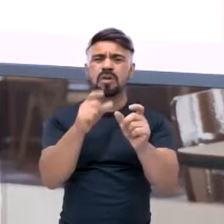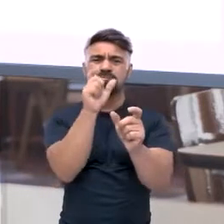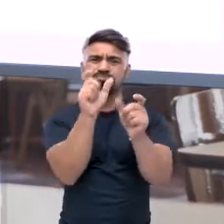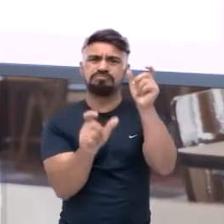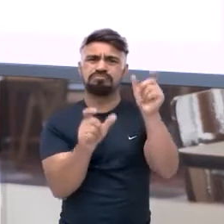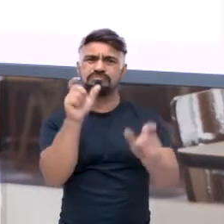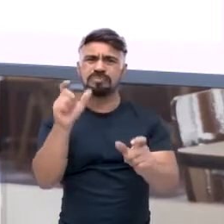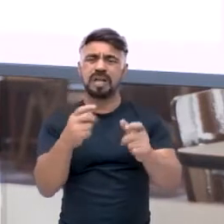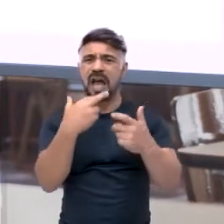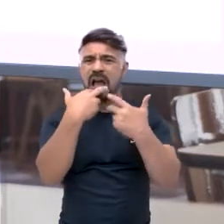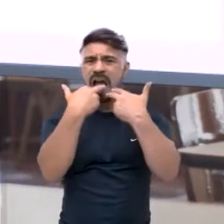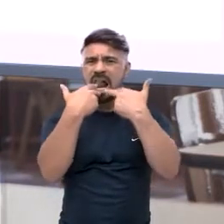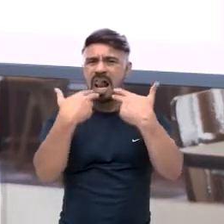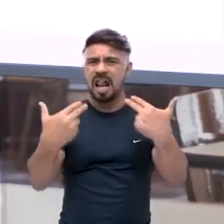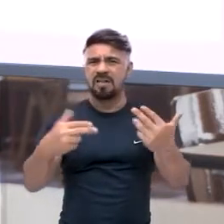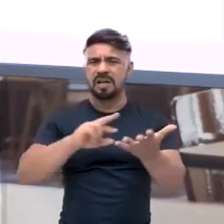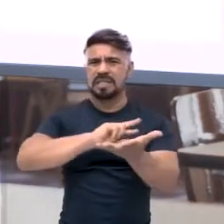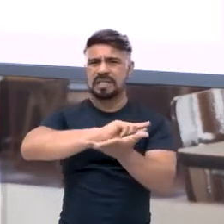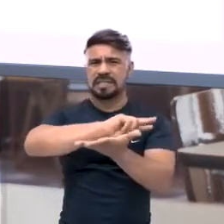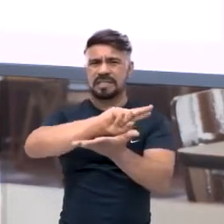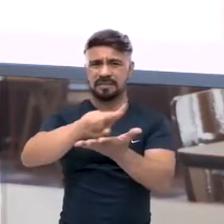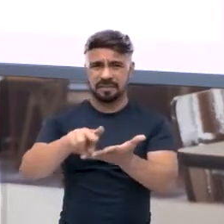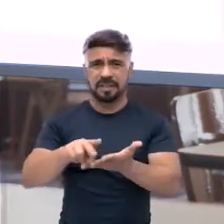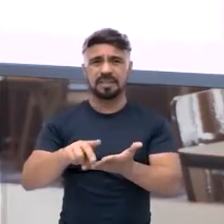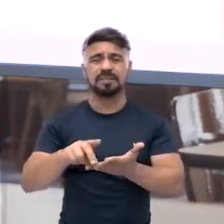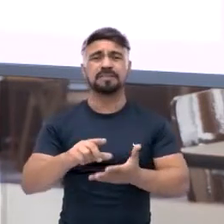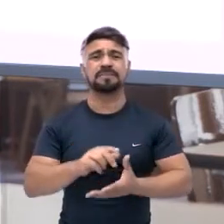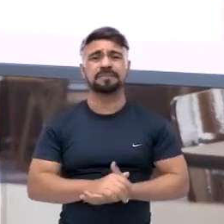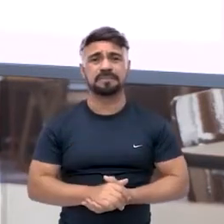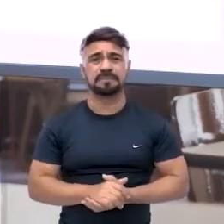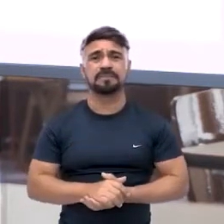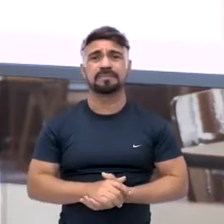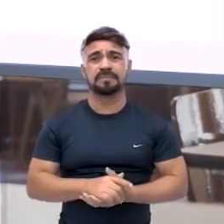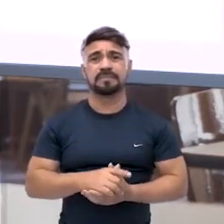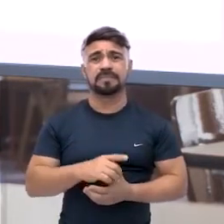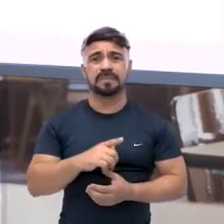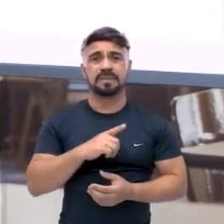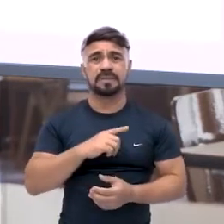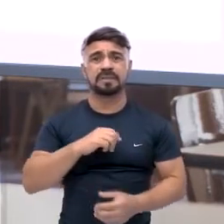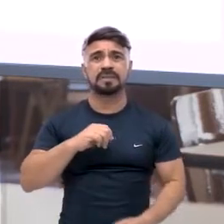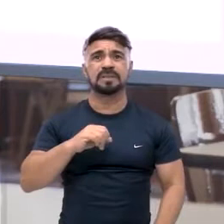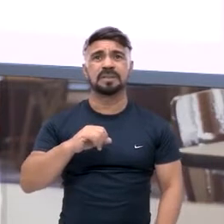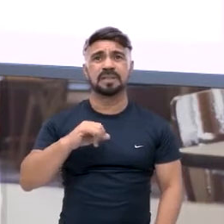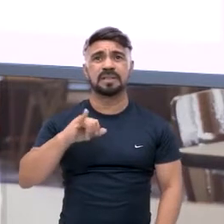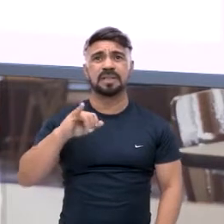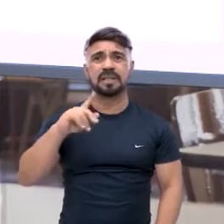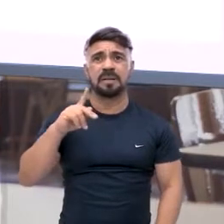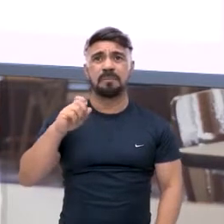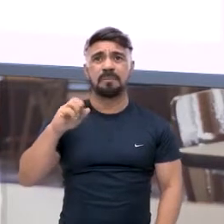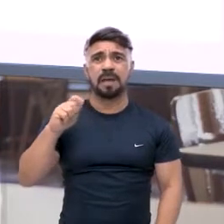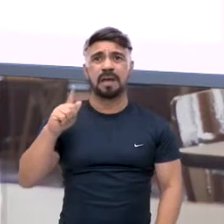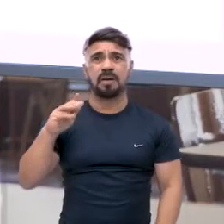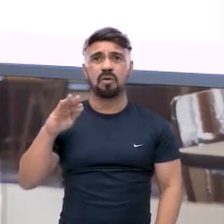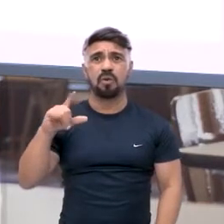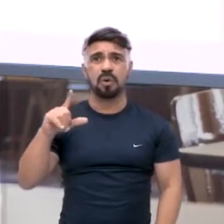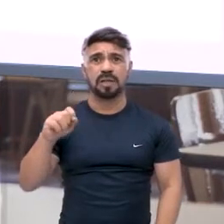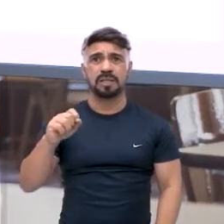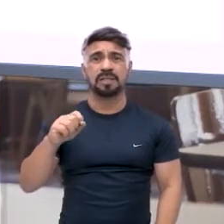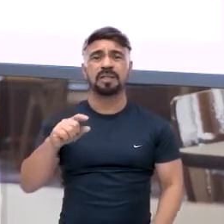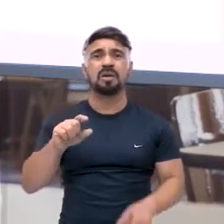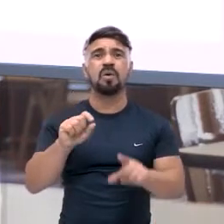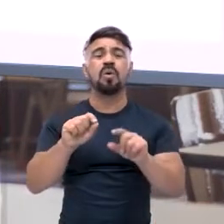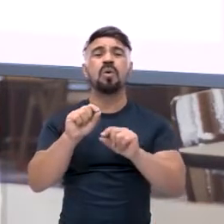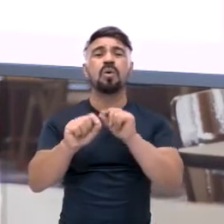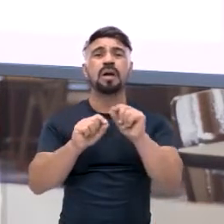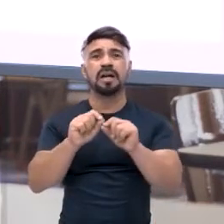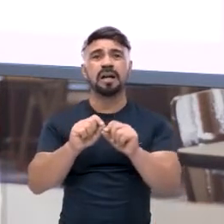das figuras de linguagem. E uma delas, inclusive, é a hipérbole. Uma que eu gosto muito